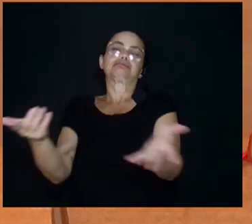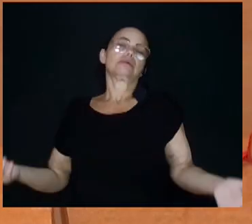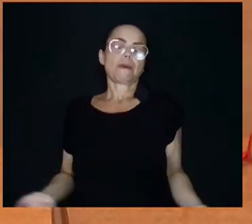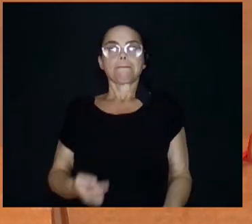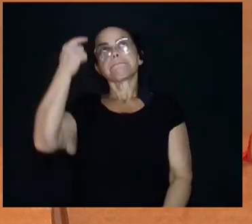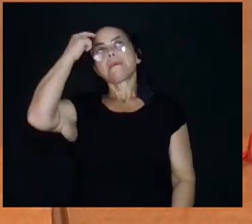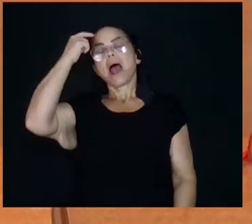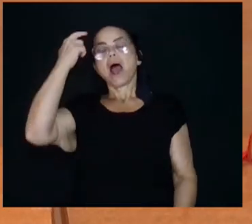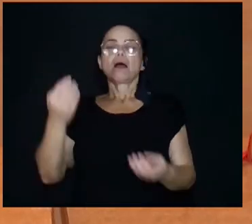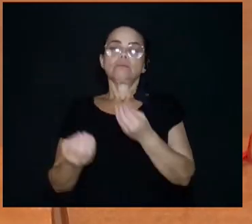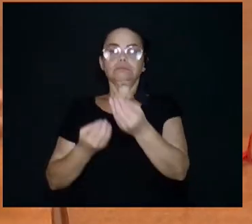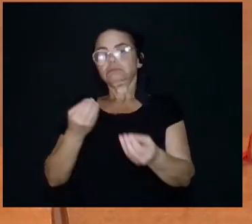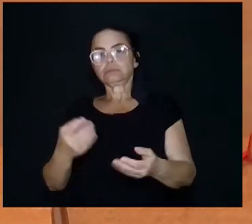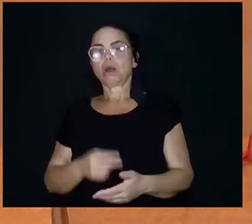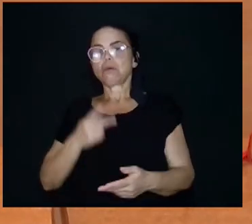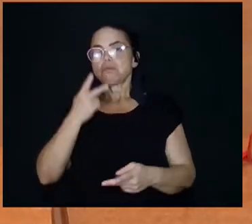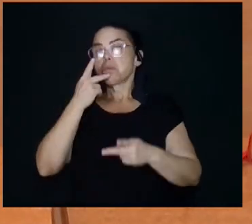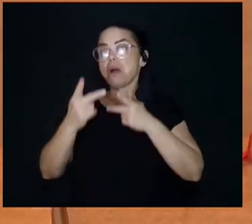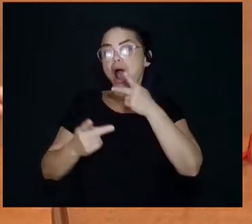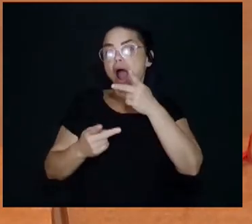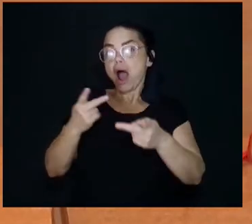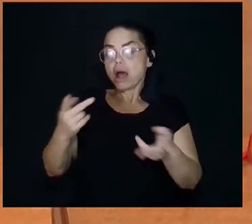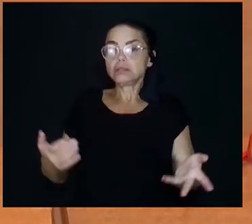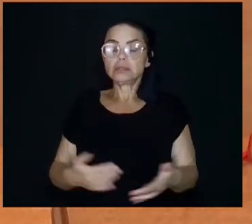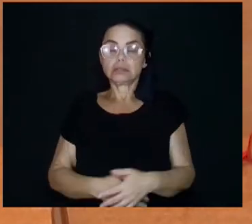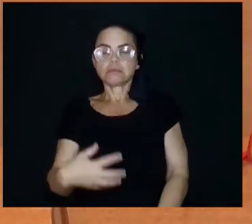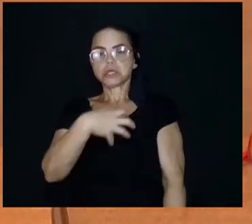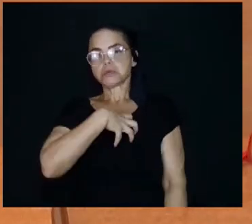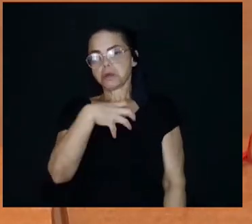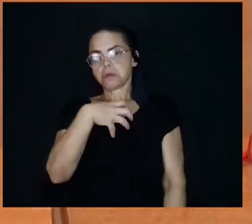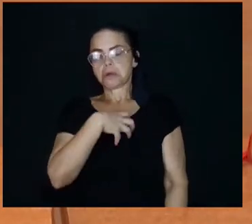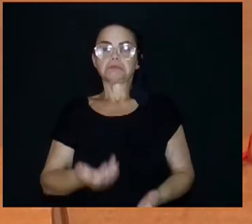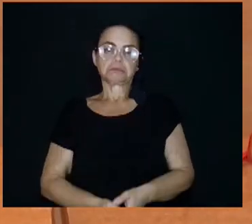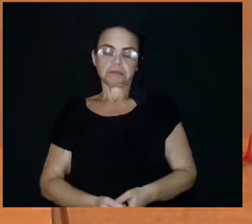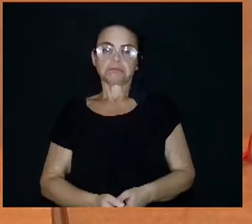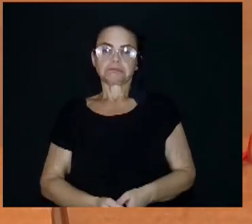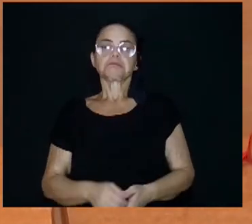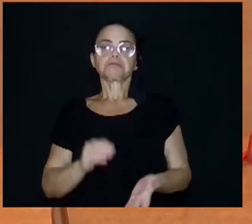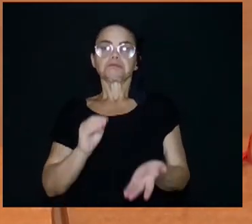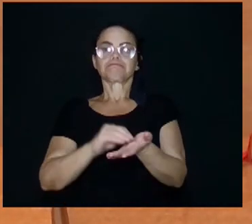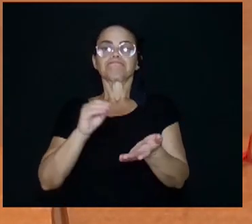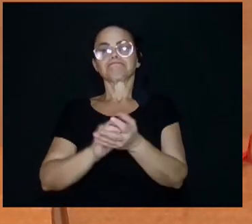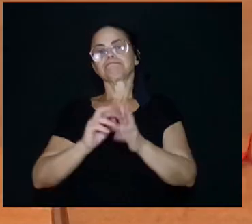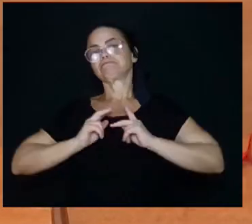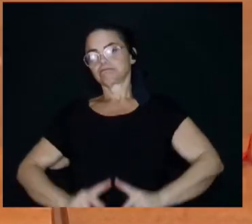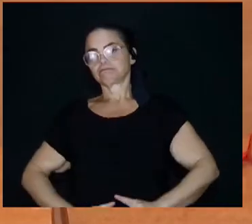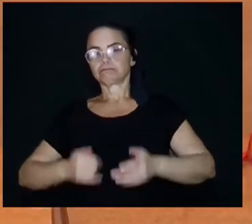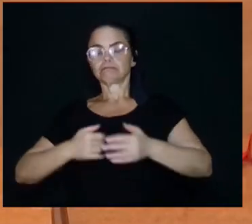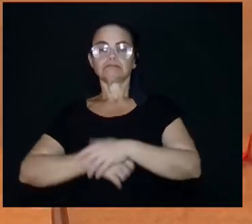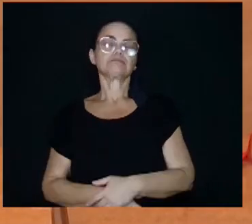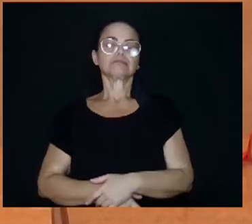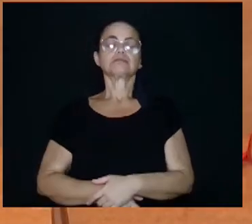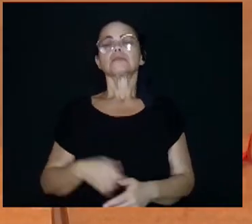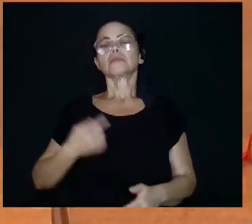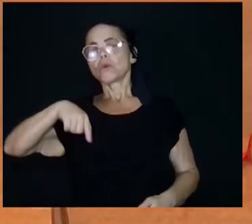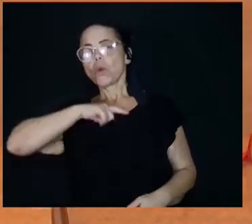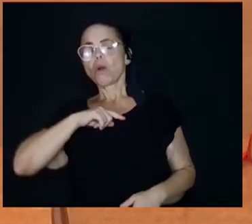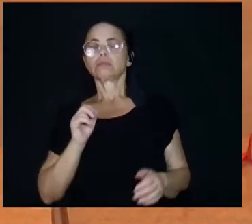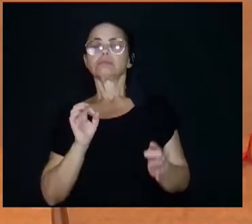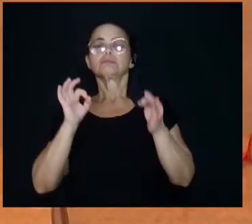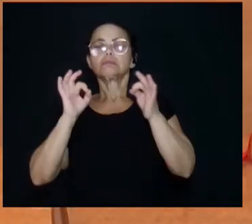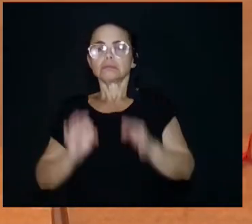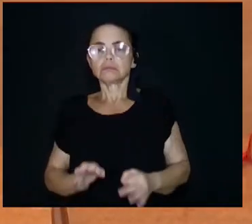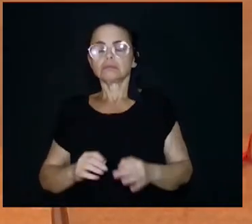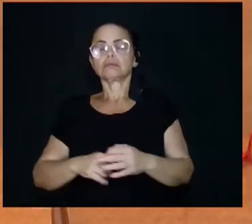como a pessoa se sente, quer se portar e por aí vai. E a gente vai chegar nesse ponto com certeza. E só para finalizar,